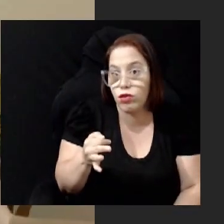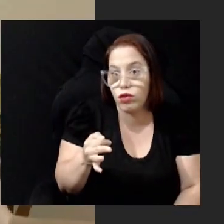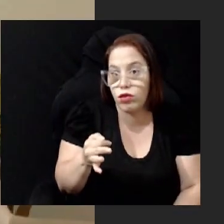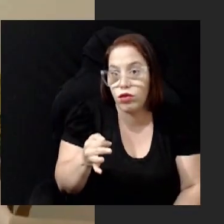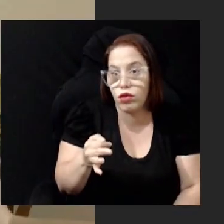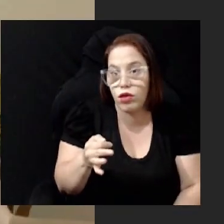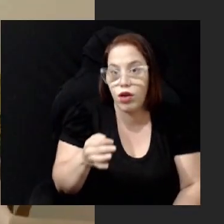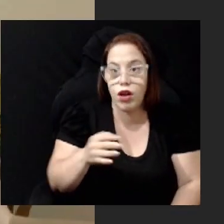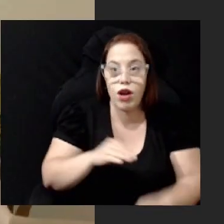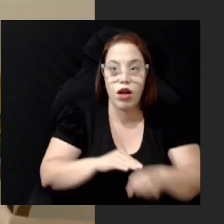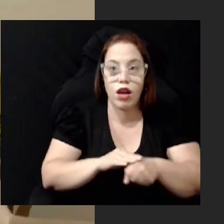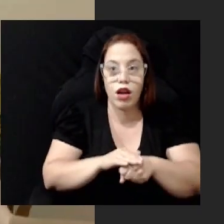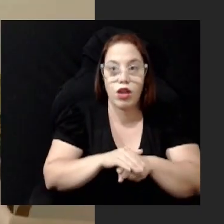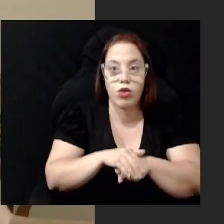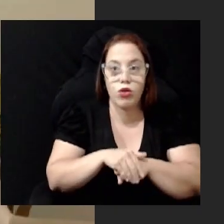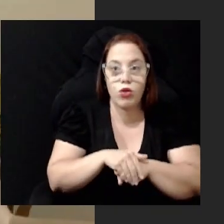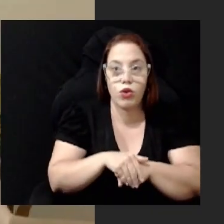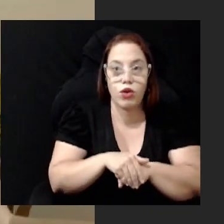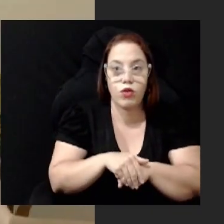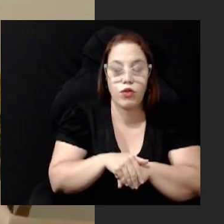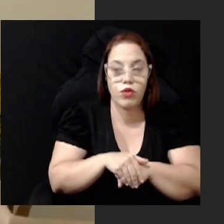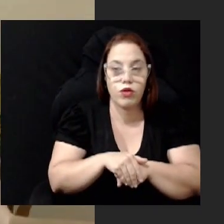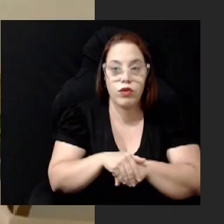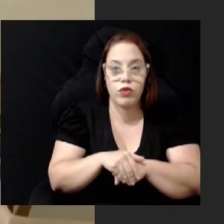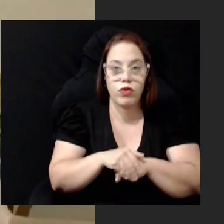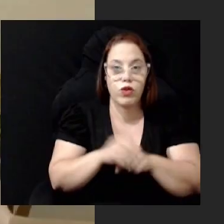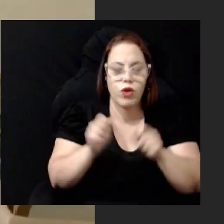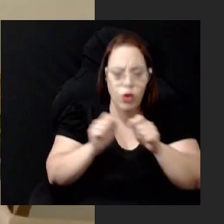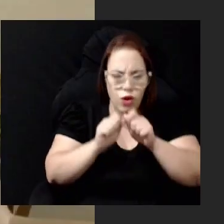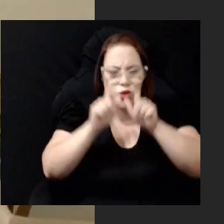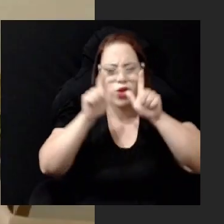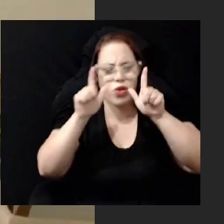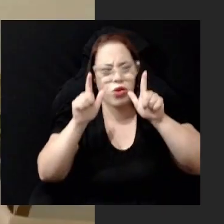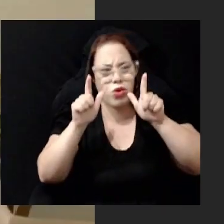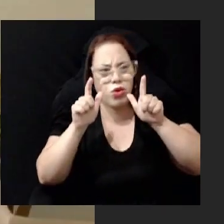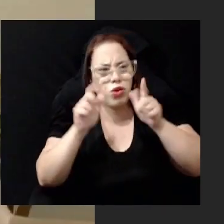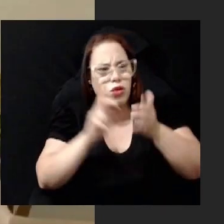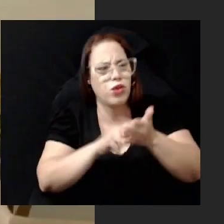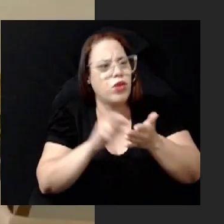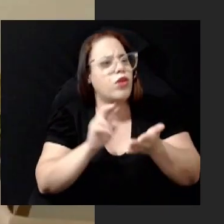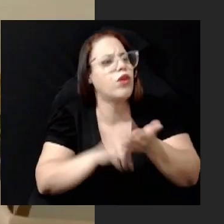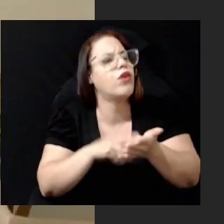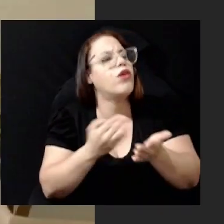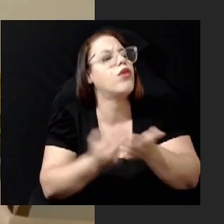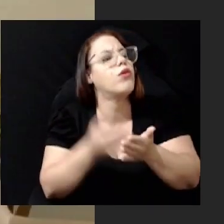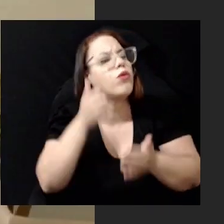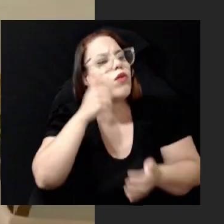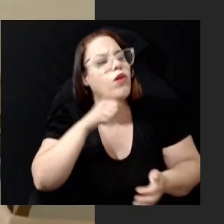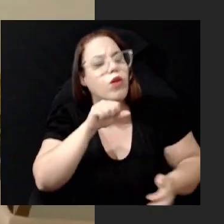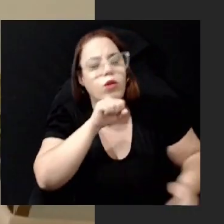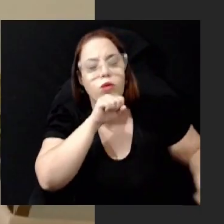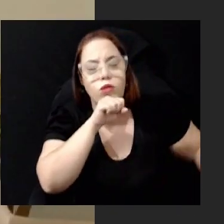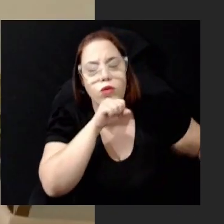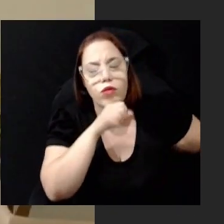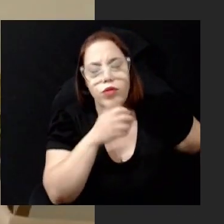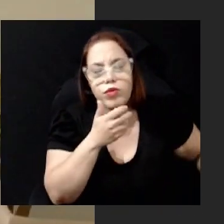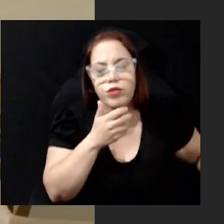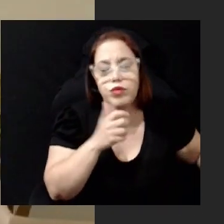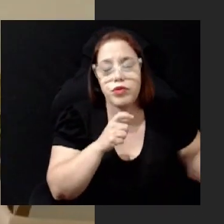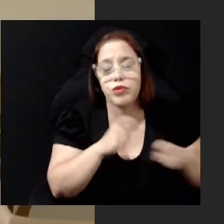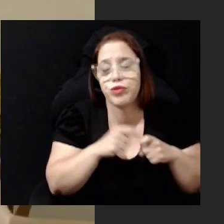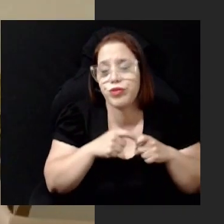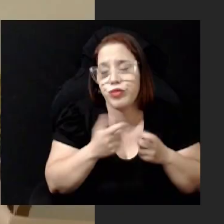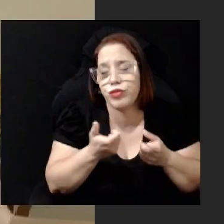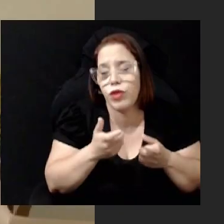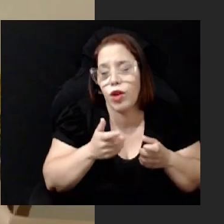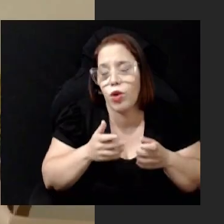vezes aquela dor noturna, que às vezes a criança refere que acordou com dor de manhã, é interpretada pelos pais e às vezes até pelo